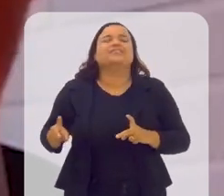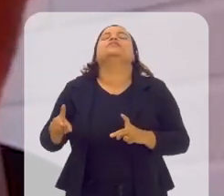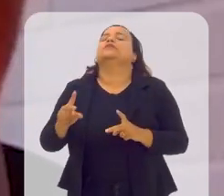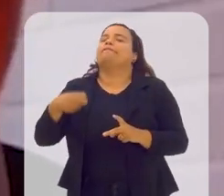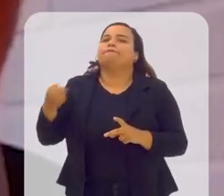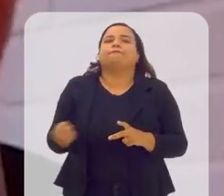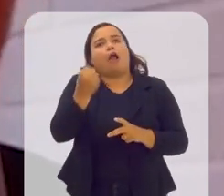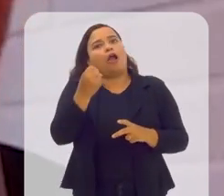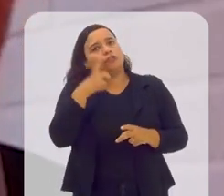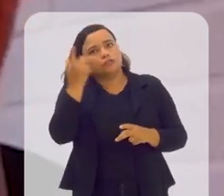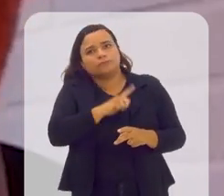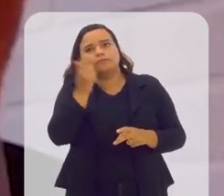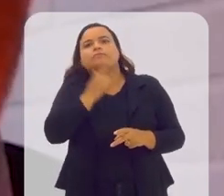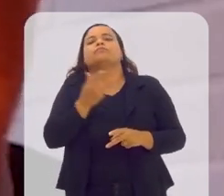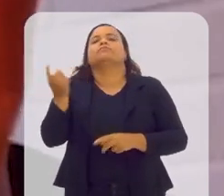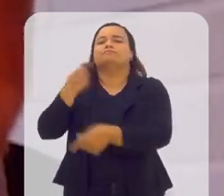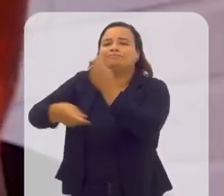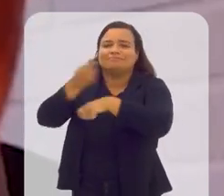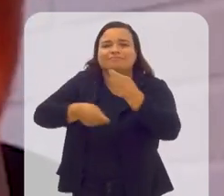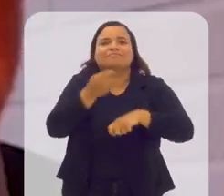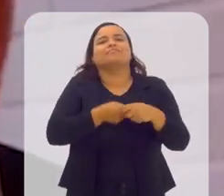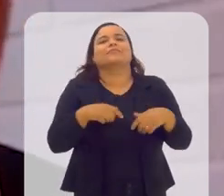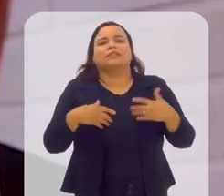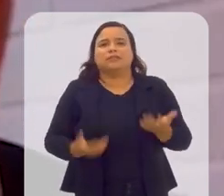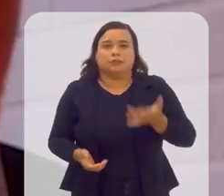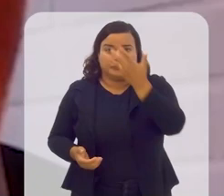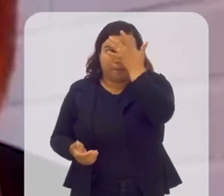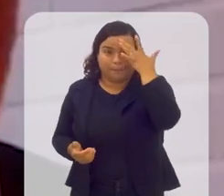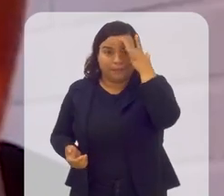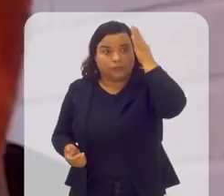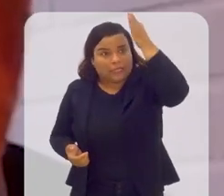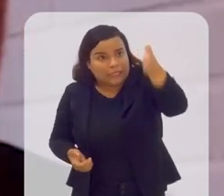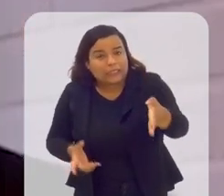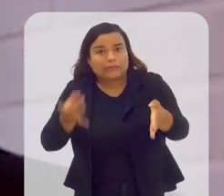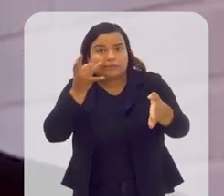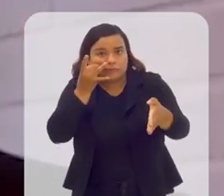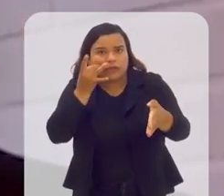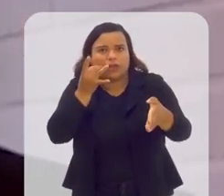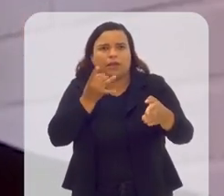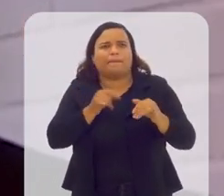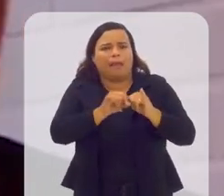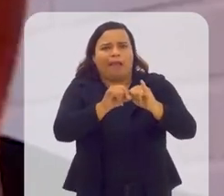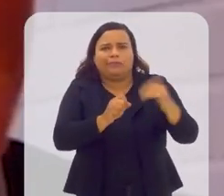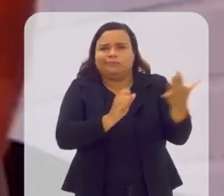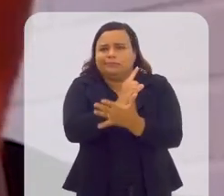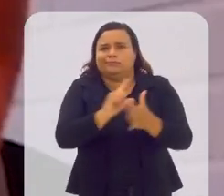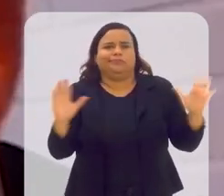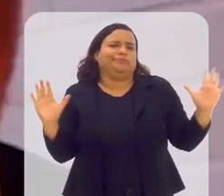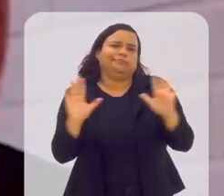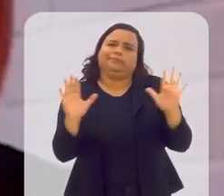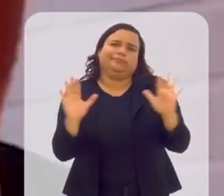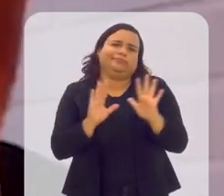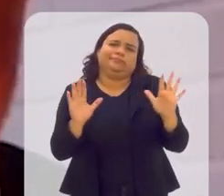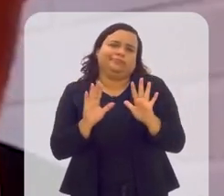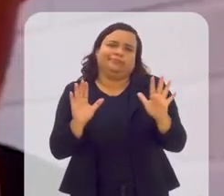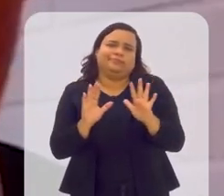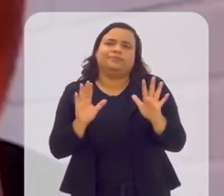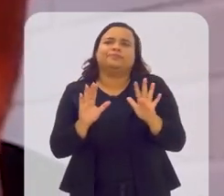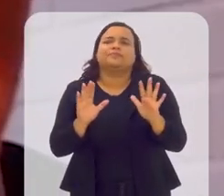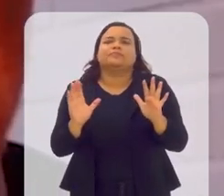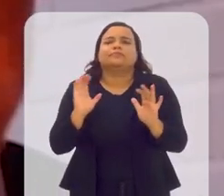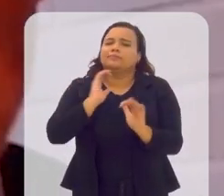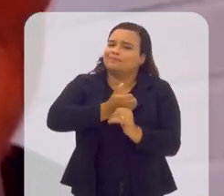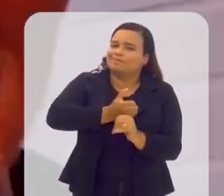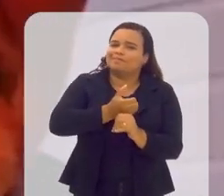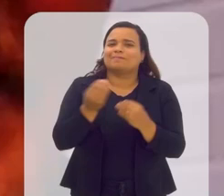vez da família, das pessoas irem aos mercados, irem comprar os seus insumos